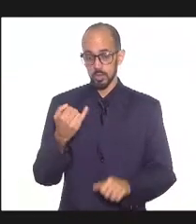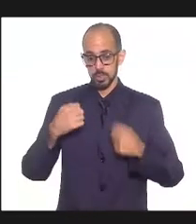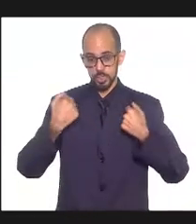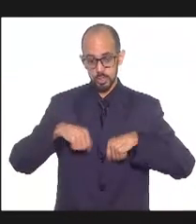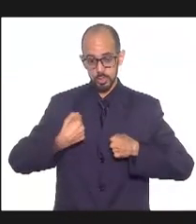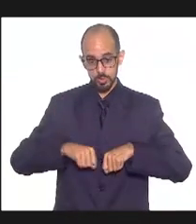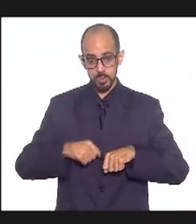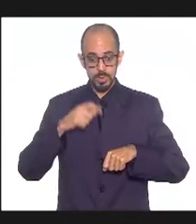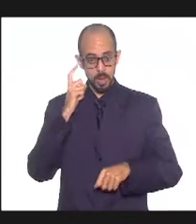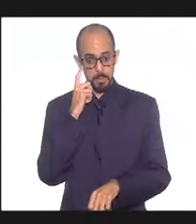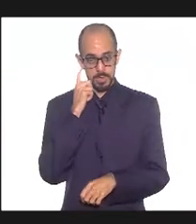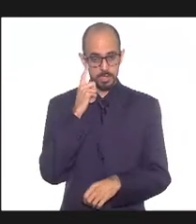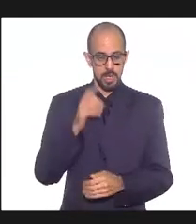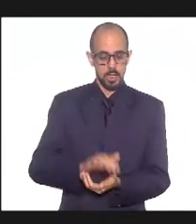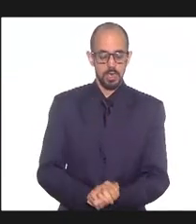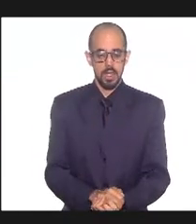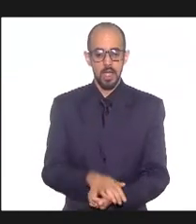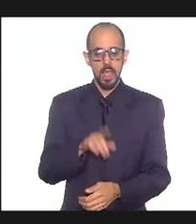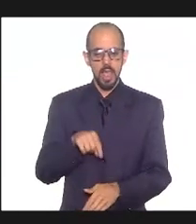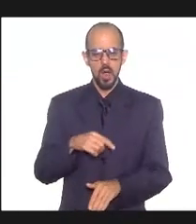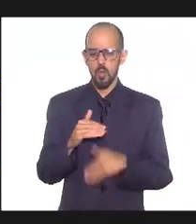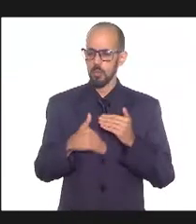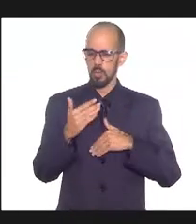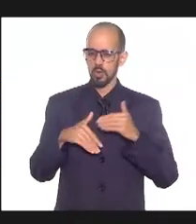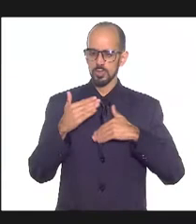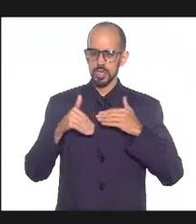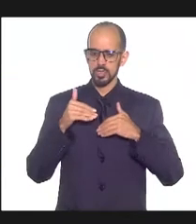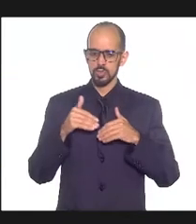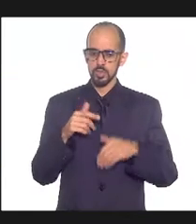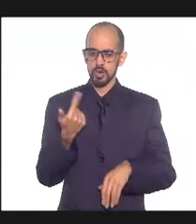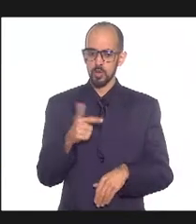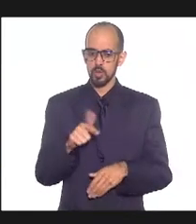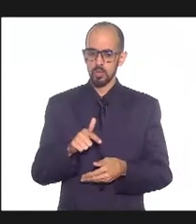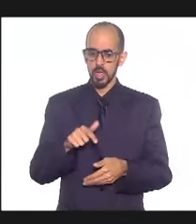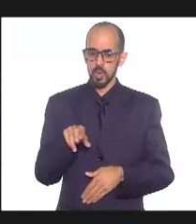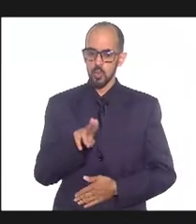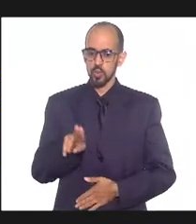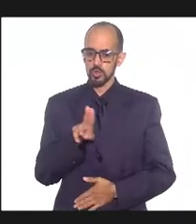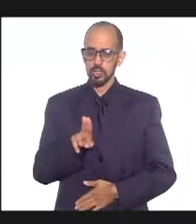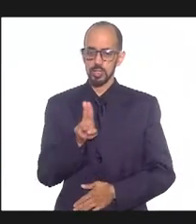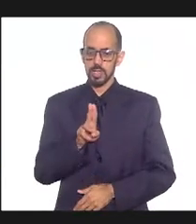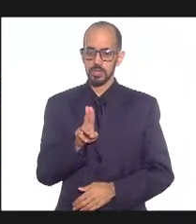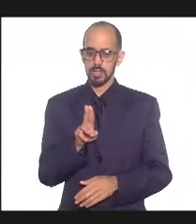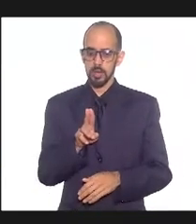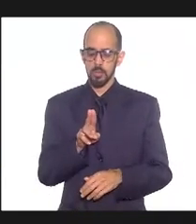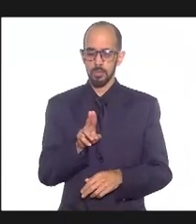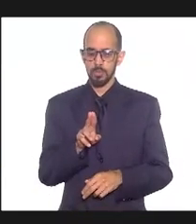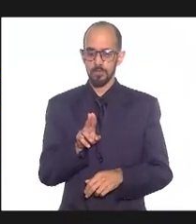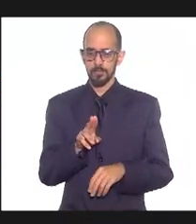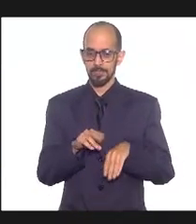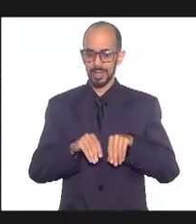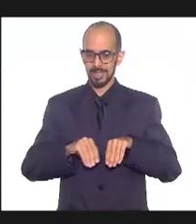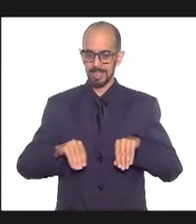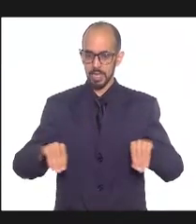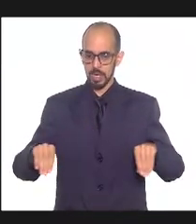do Tocines. Ele não tem consumo para trazer para a terra, porque